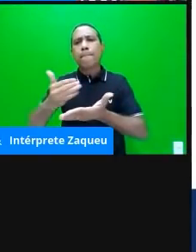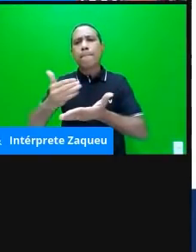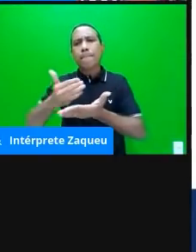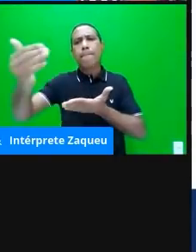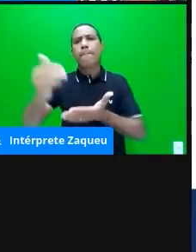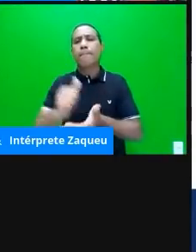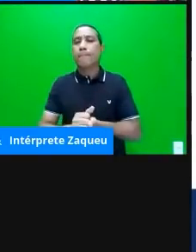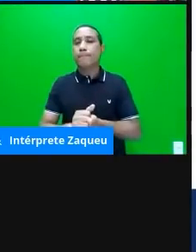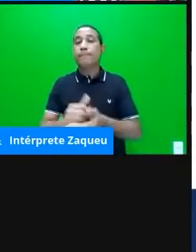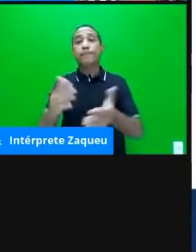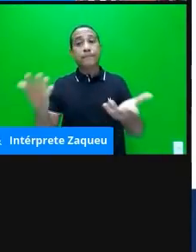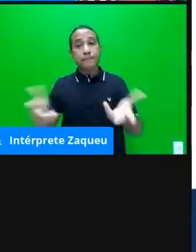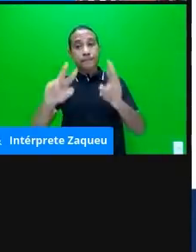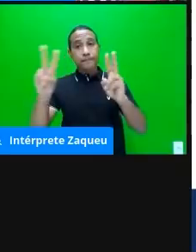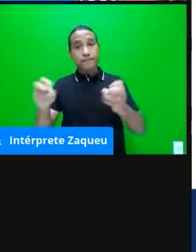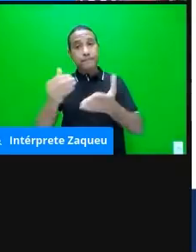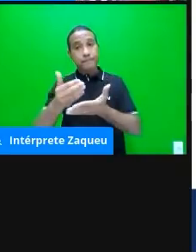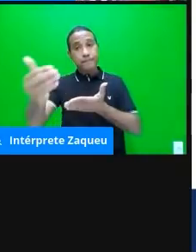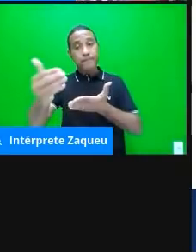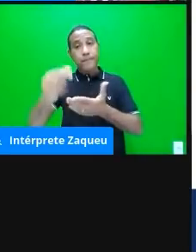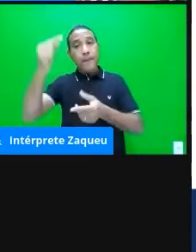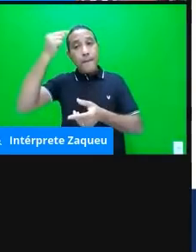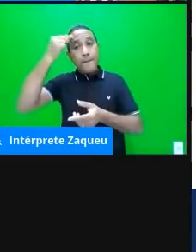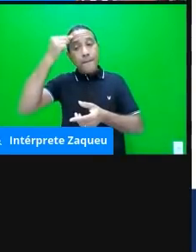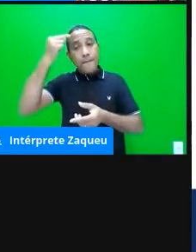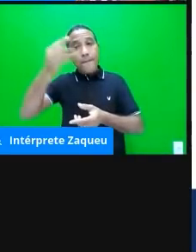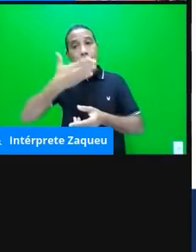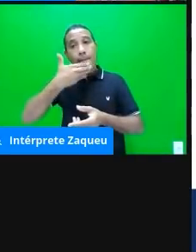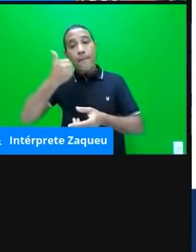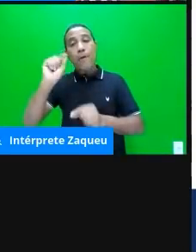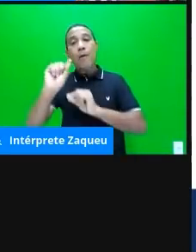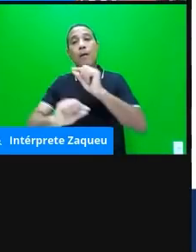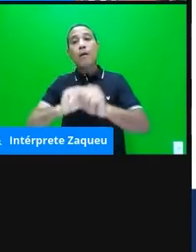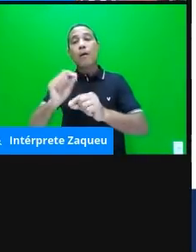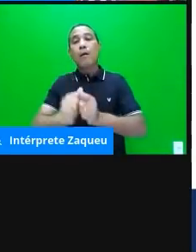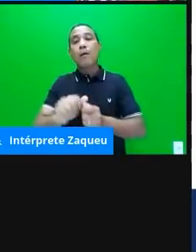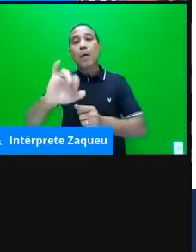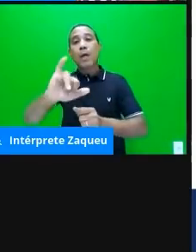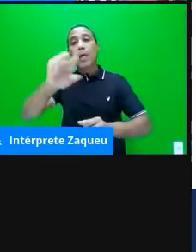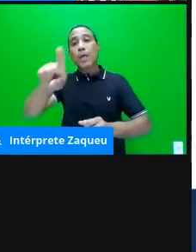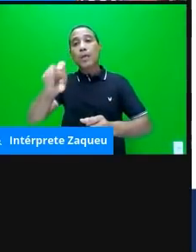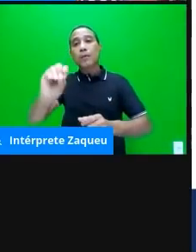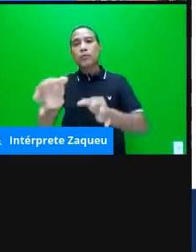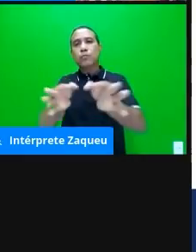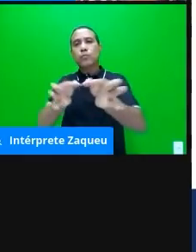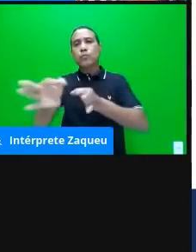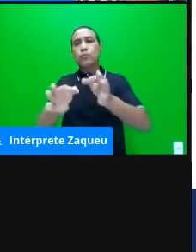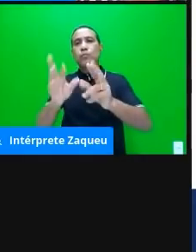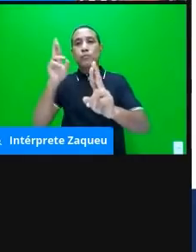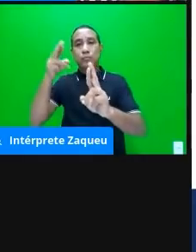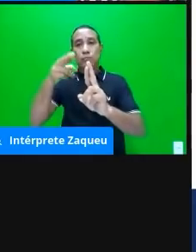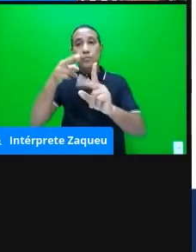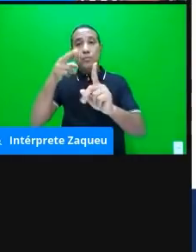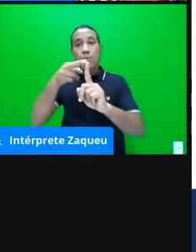sentido, vale a pena pensar nos eixos que organizam o referencial.